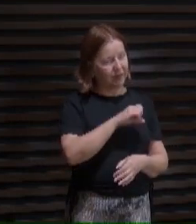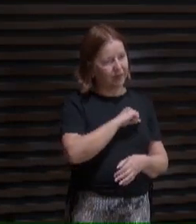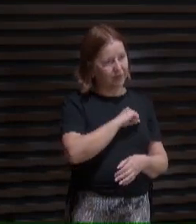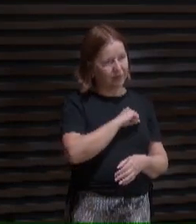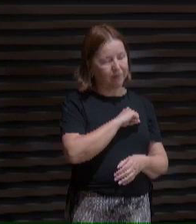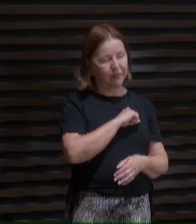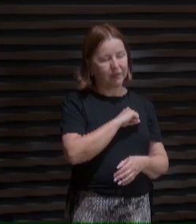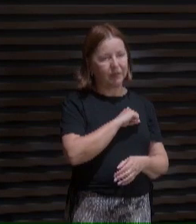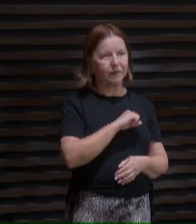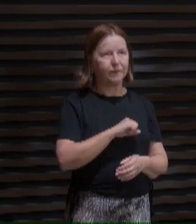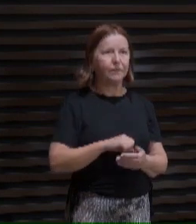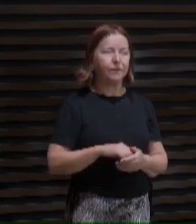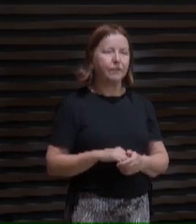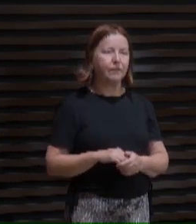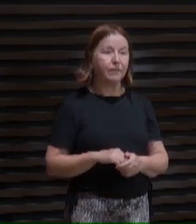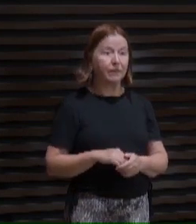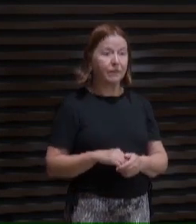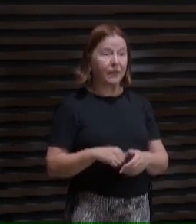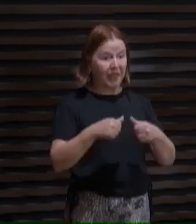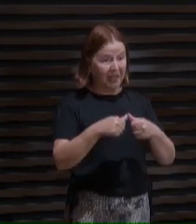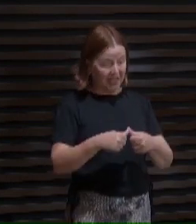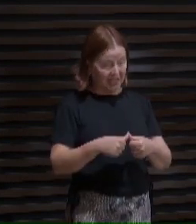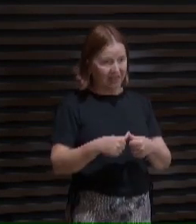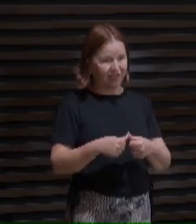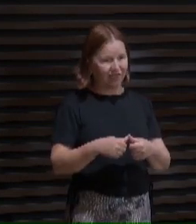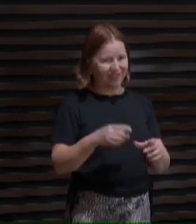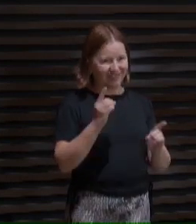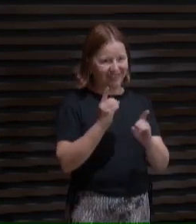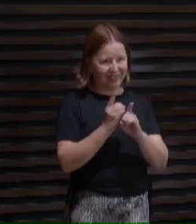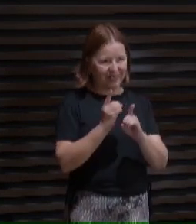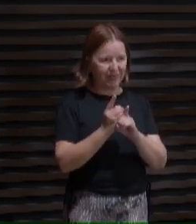do quarto evangelho. Este é o discípulo